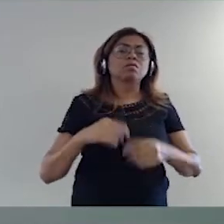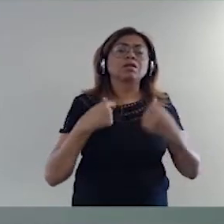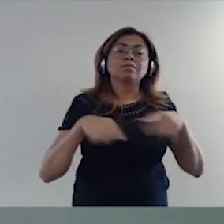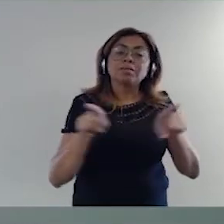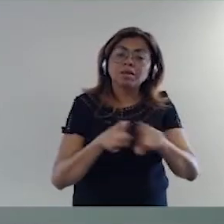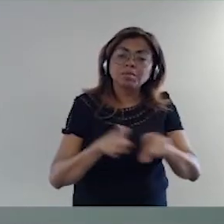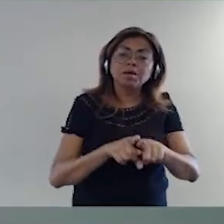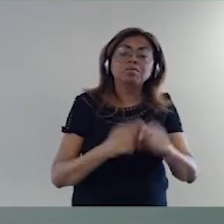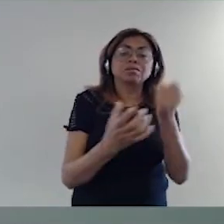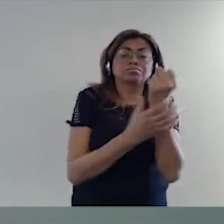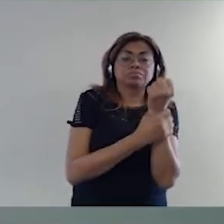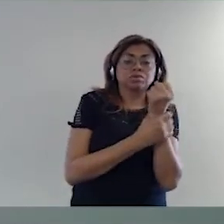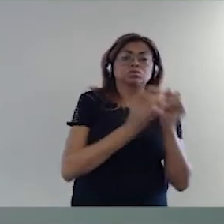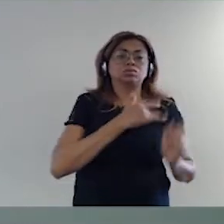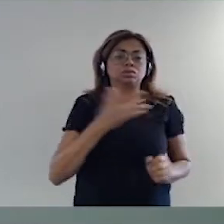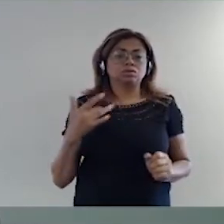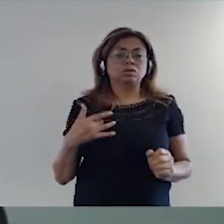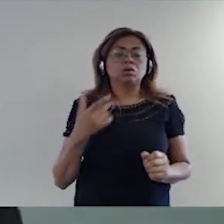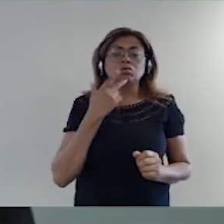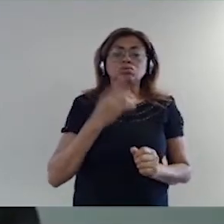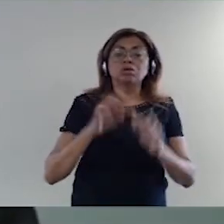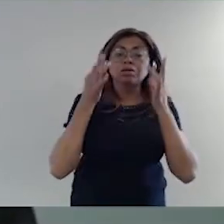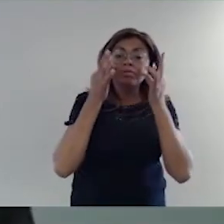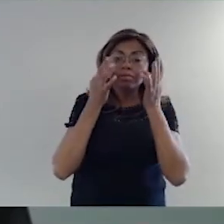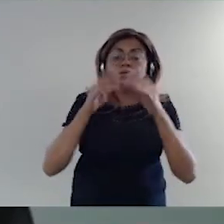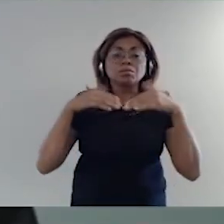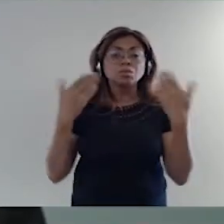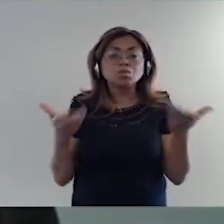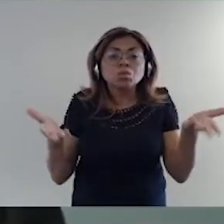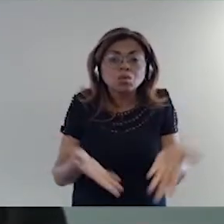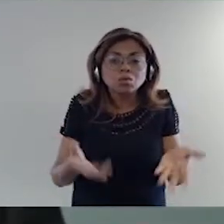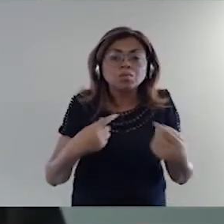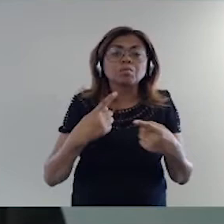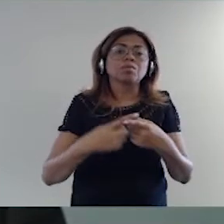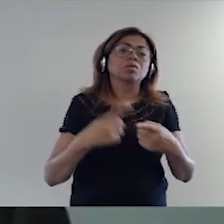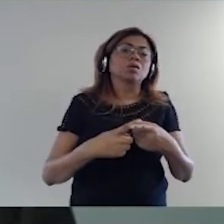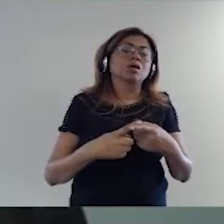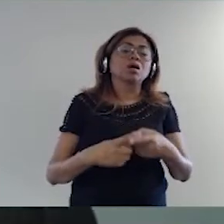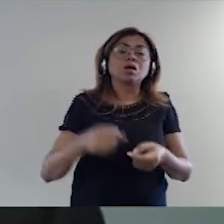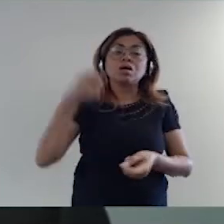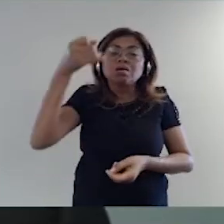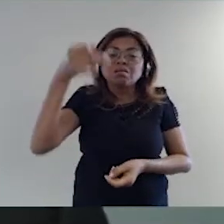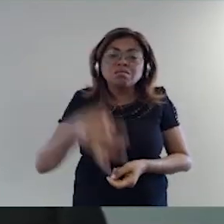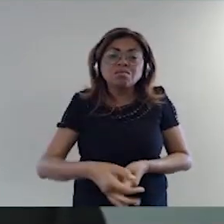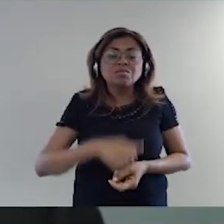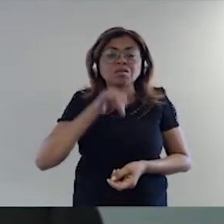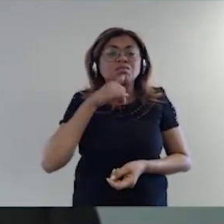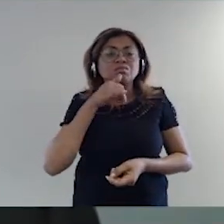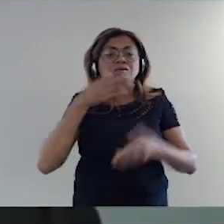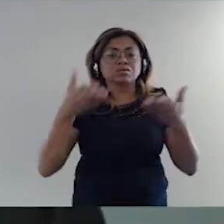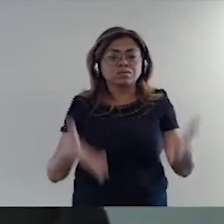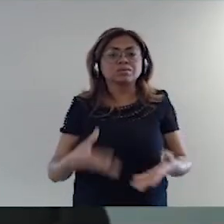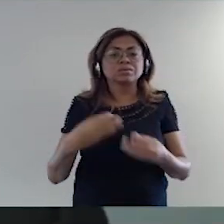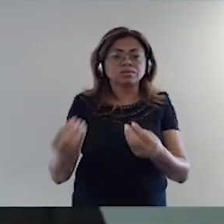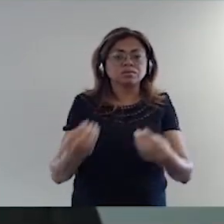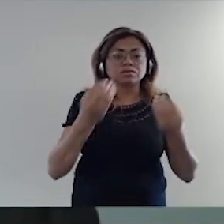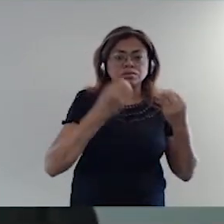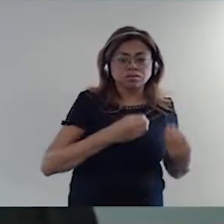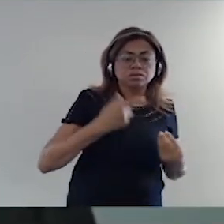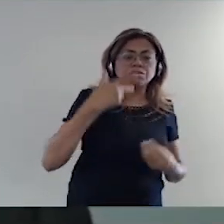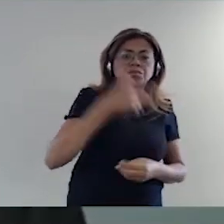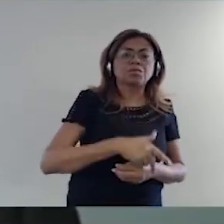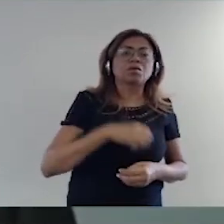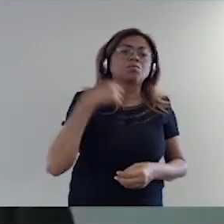testemunhas. Por quê? Porque, infelizmente, está sendo depositado e incumbido